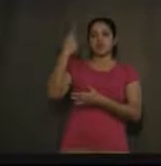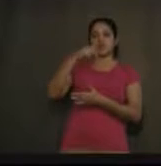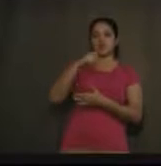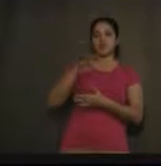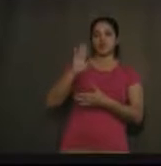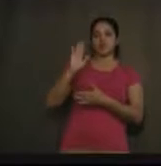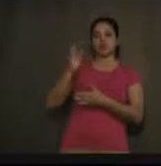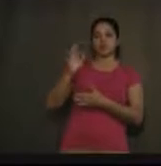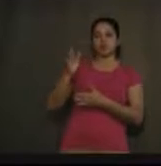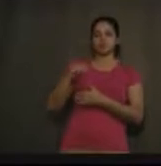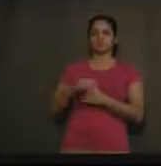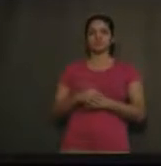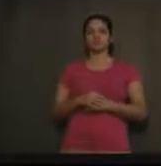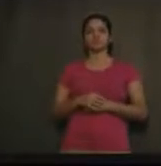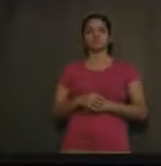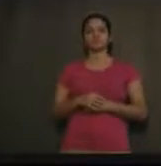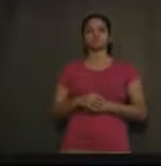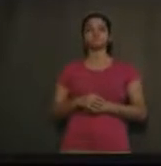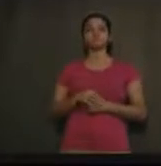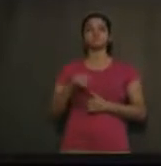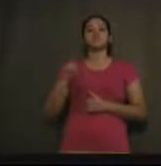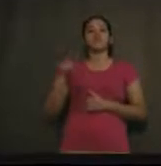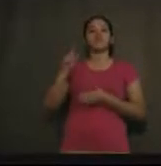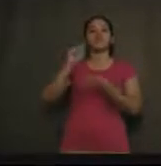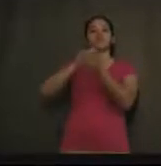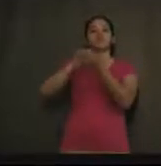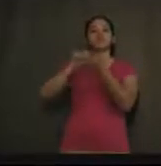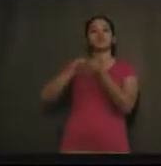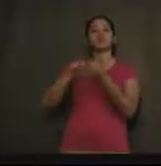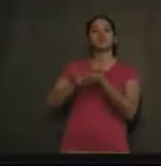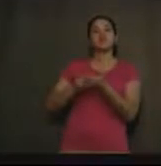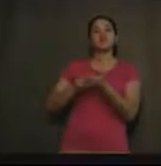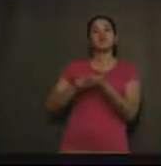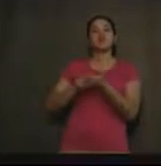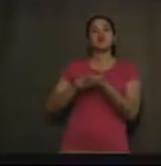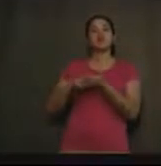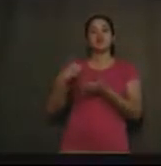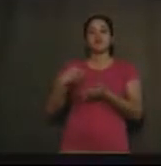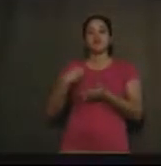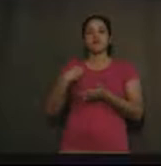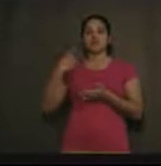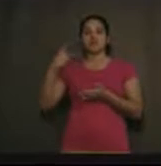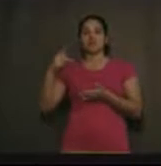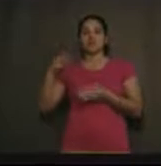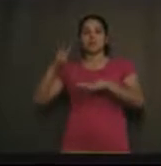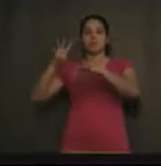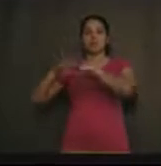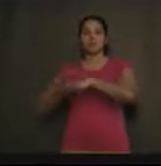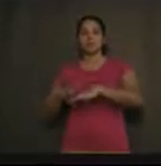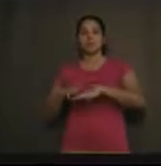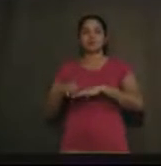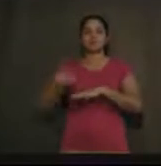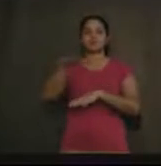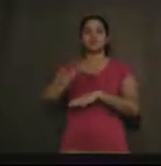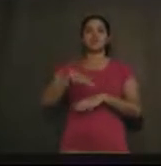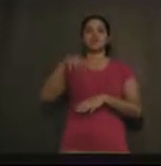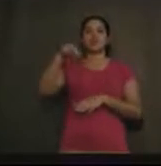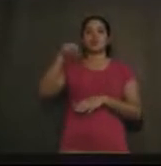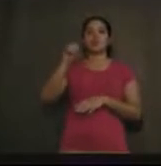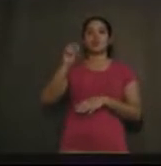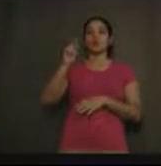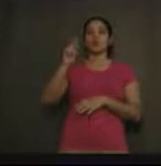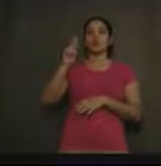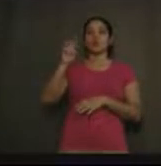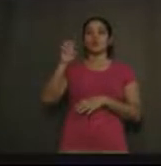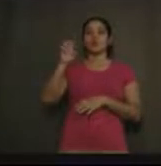por um escritor que também escreveu a biografia do matemático norueguês Niels Abel. E